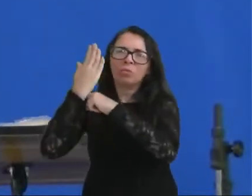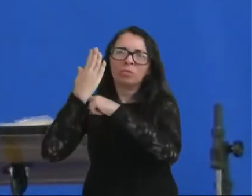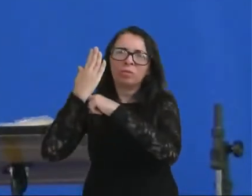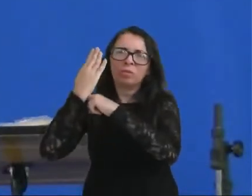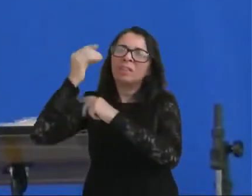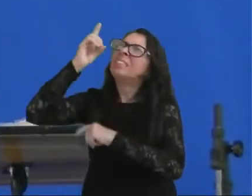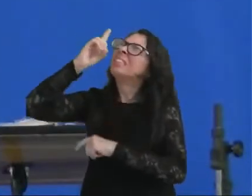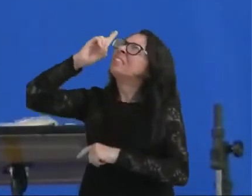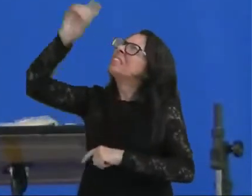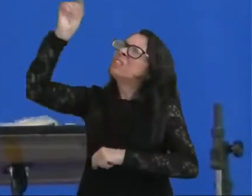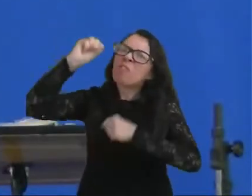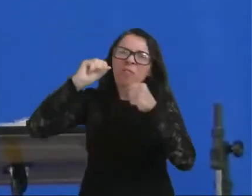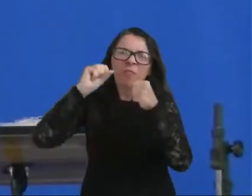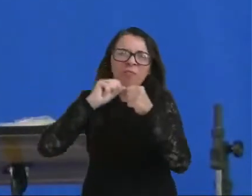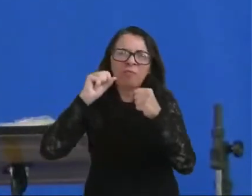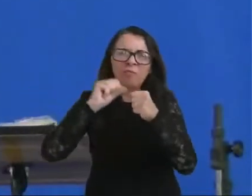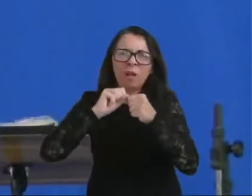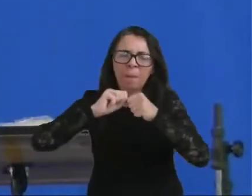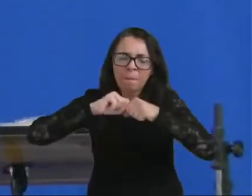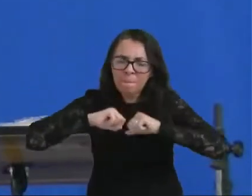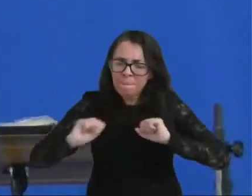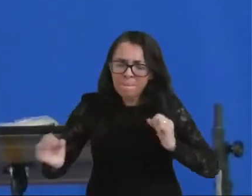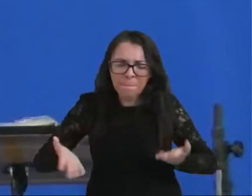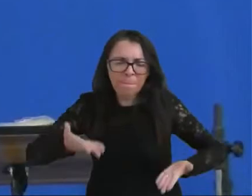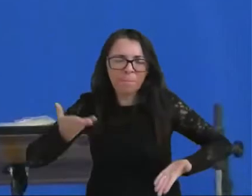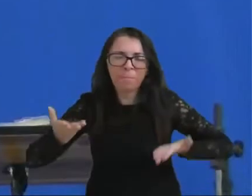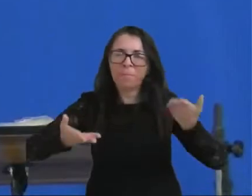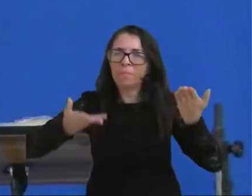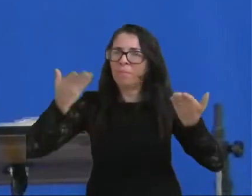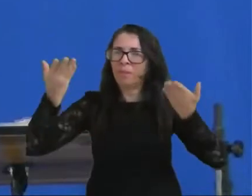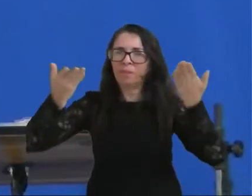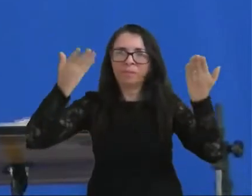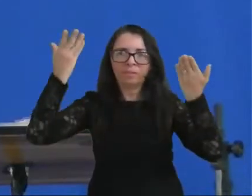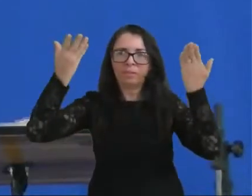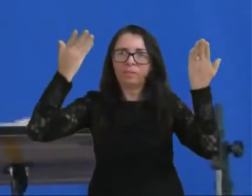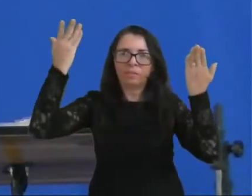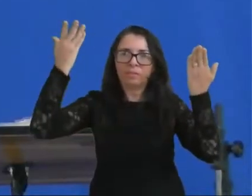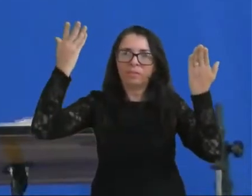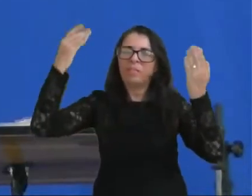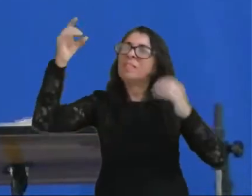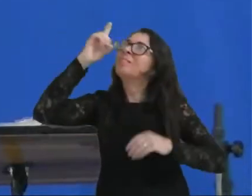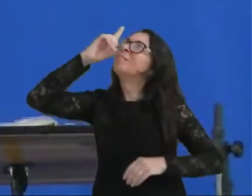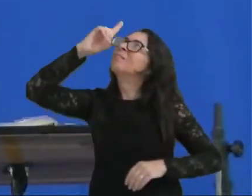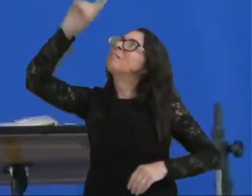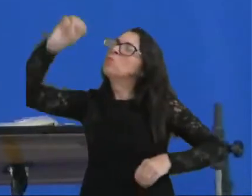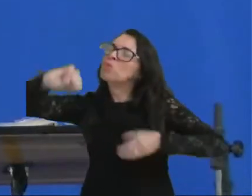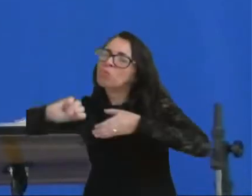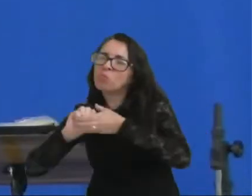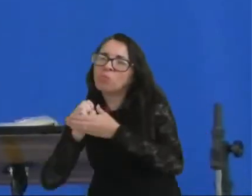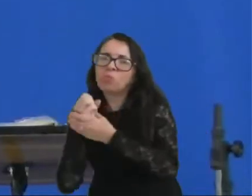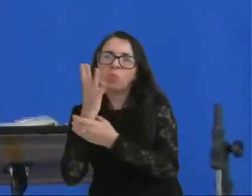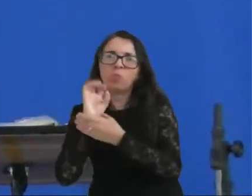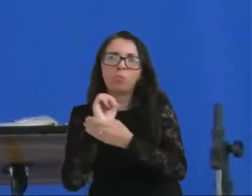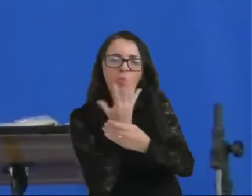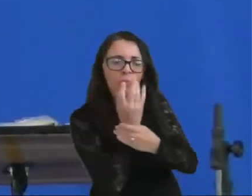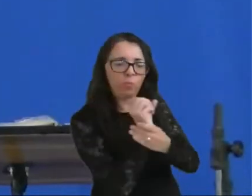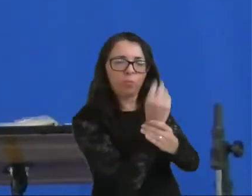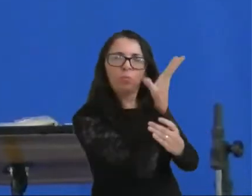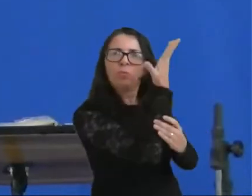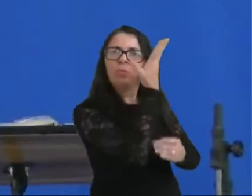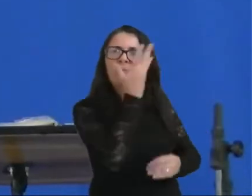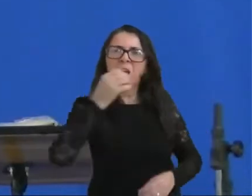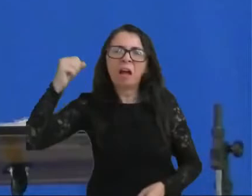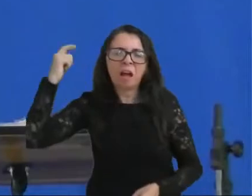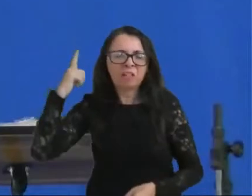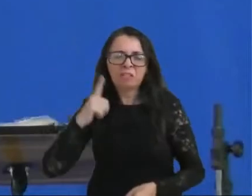mas não cremos num Deus que está ativo no meio do seu povo. E quando Jesus se apresenta